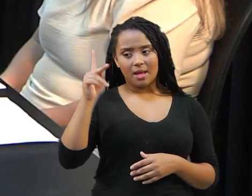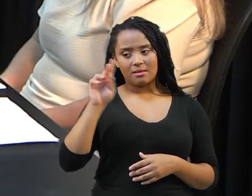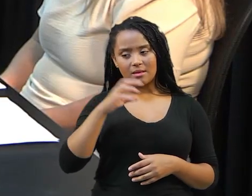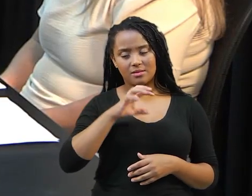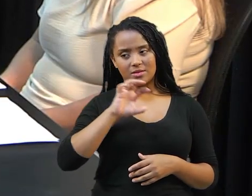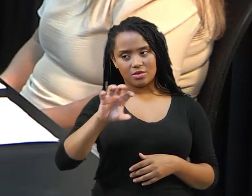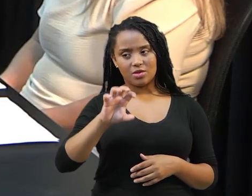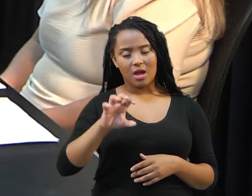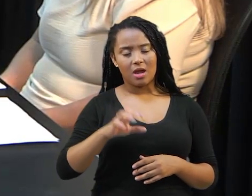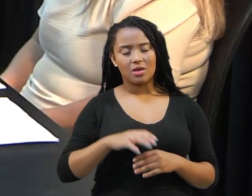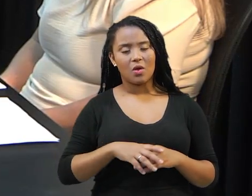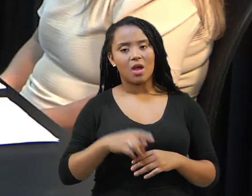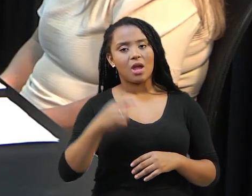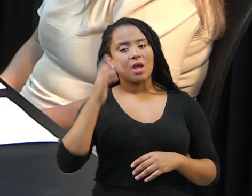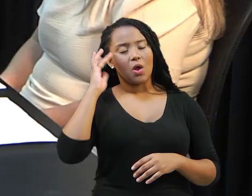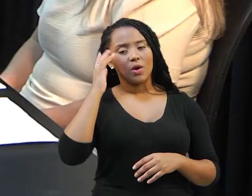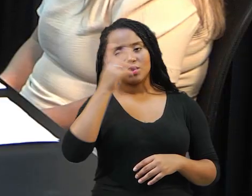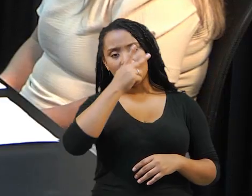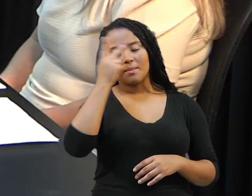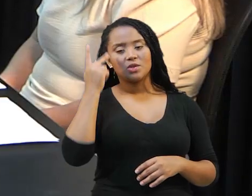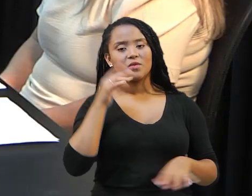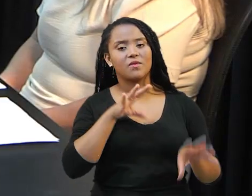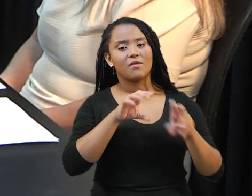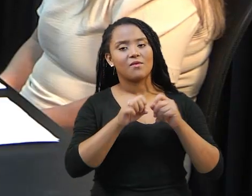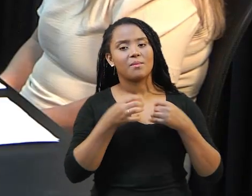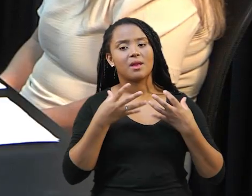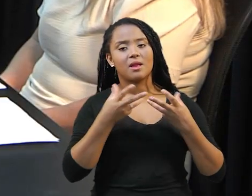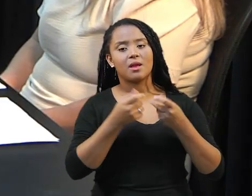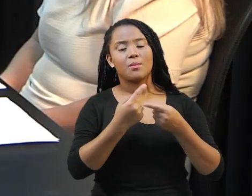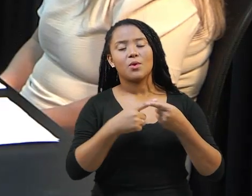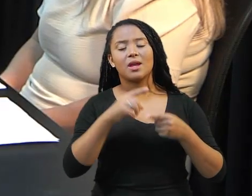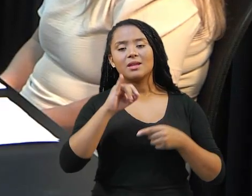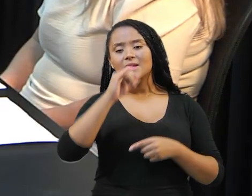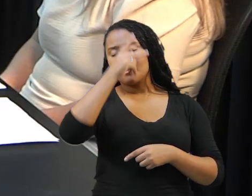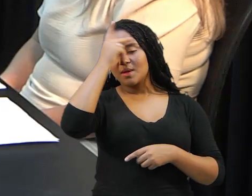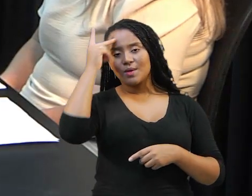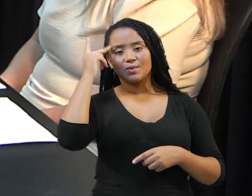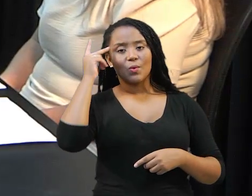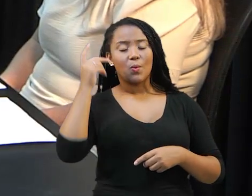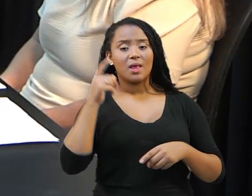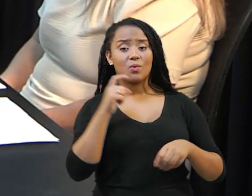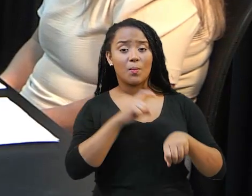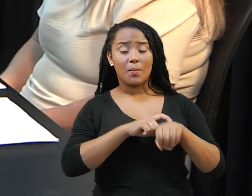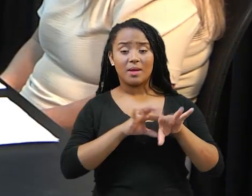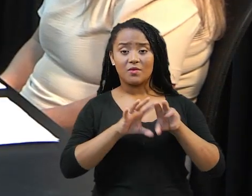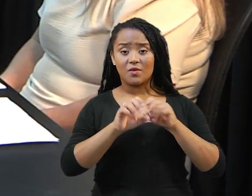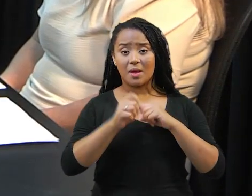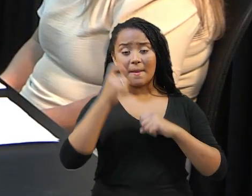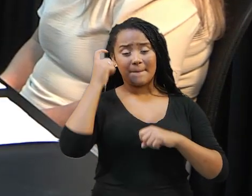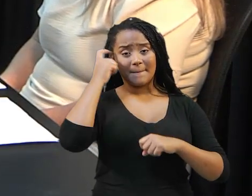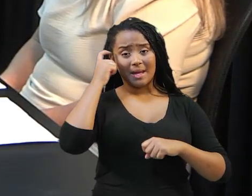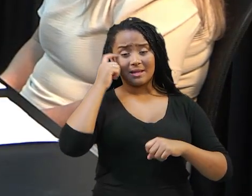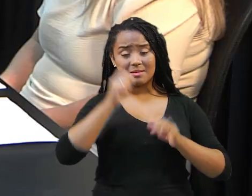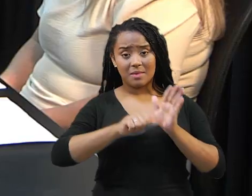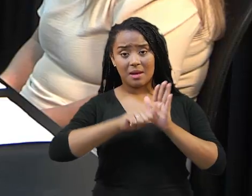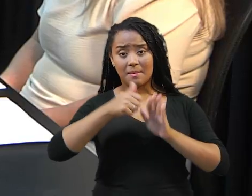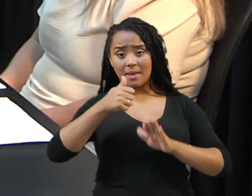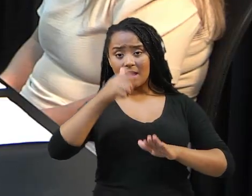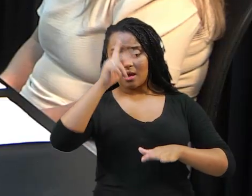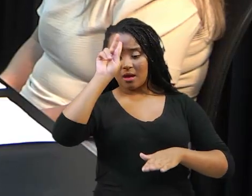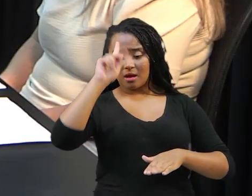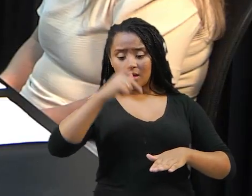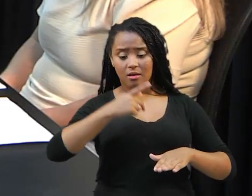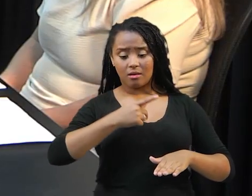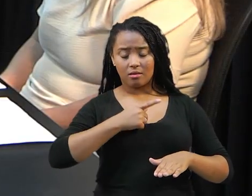tirar aquele... Então, nesse pensamento aí, eu acho que a pessoa vai ser bem informada. Porque se na formação dela, ela pensa isso